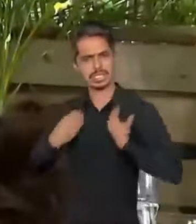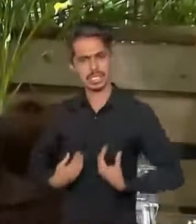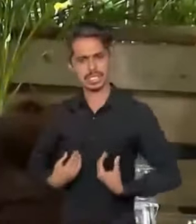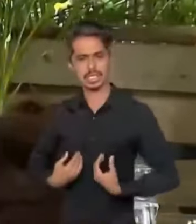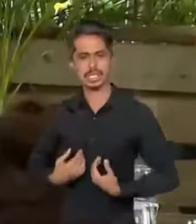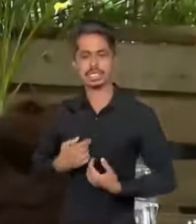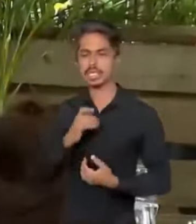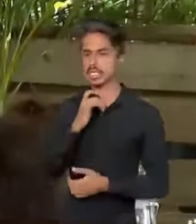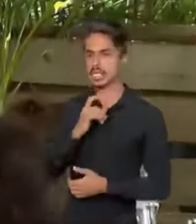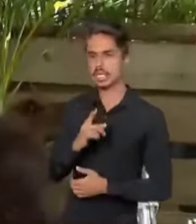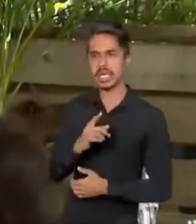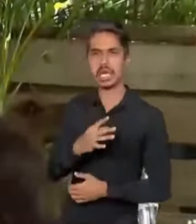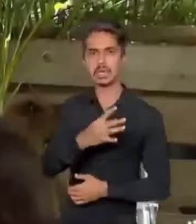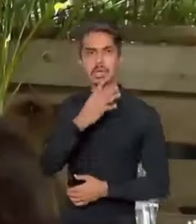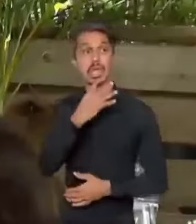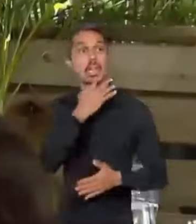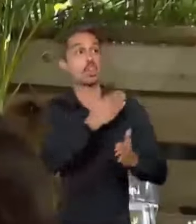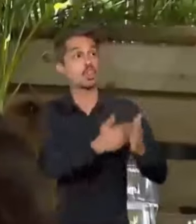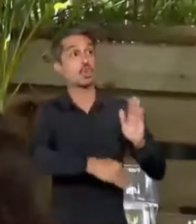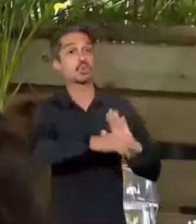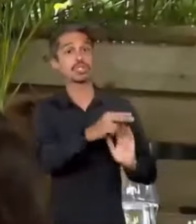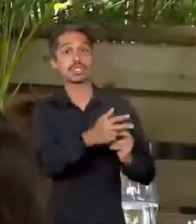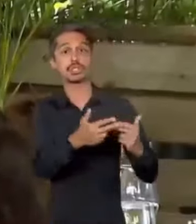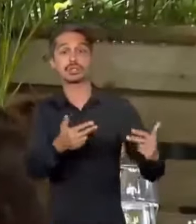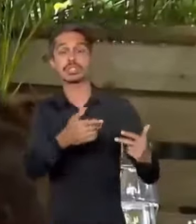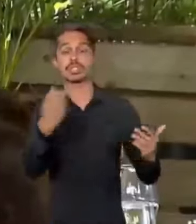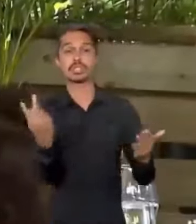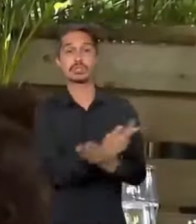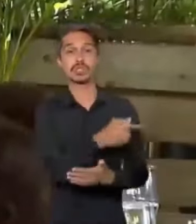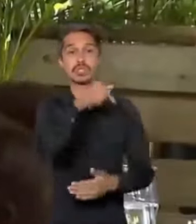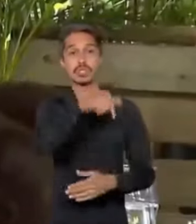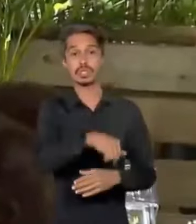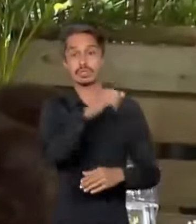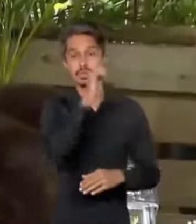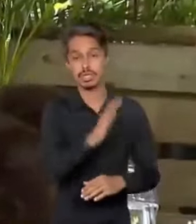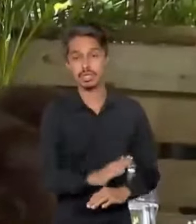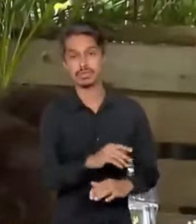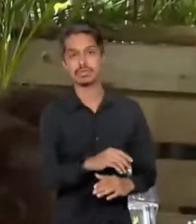conhecimento de tudo que nós já fizemos nesse país para as mulheres.